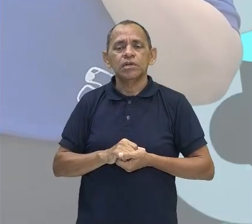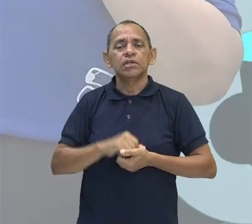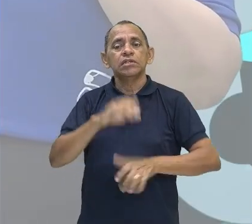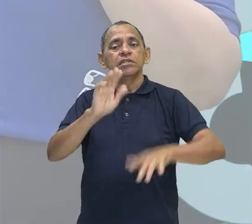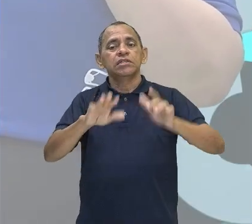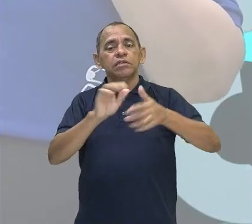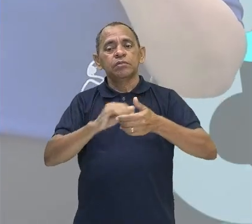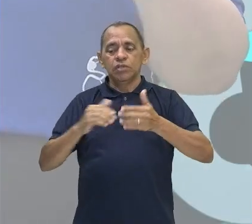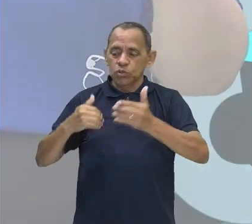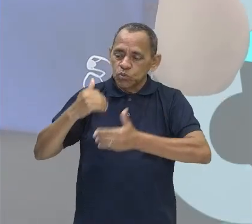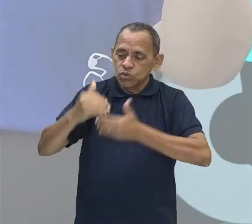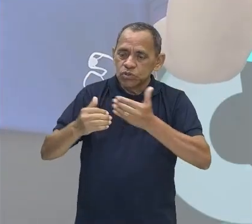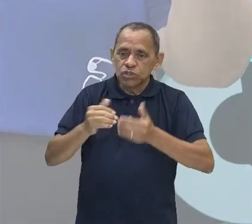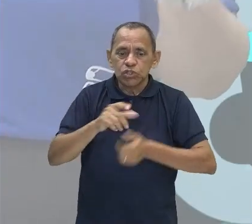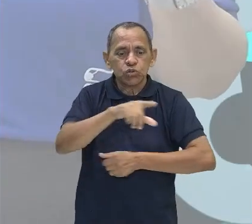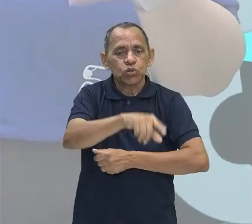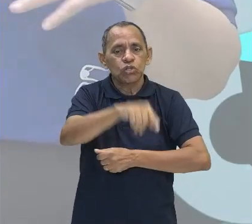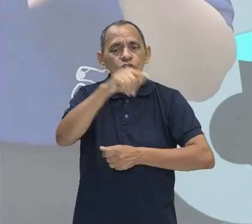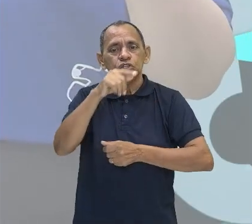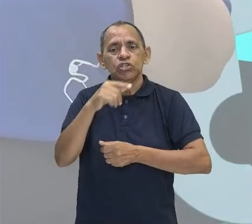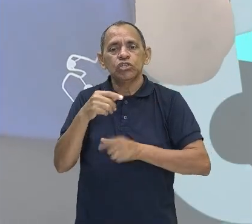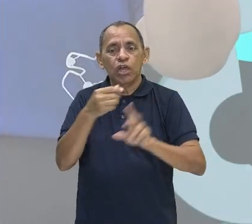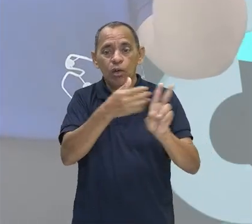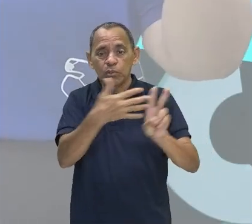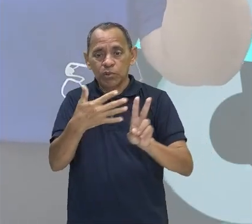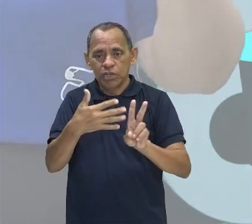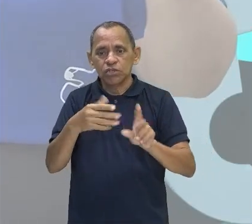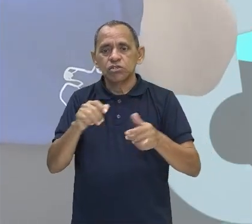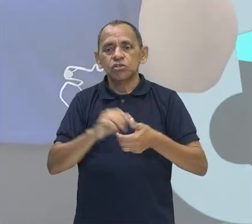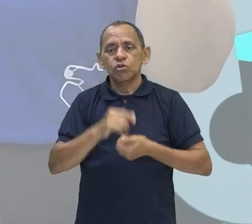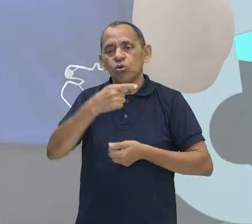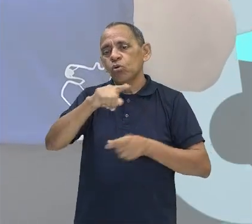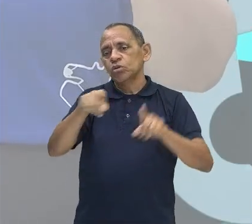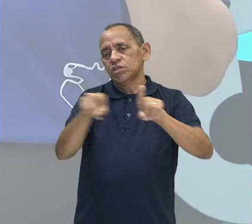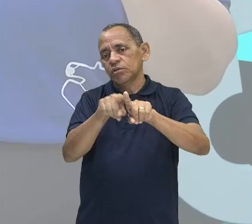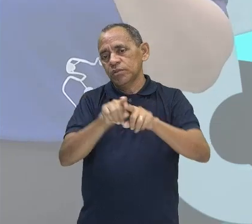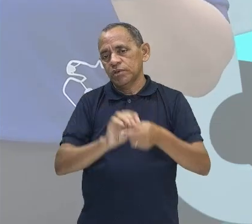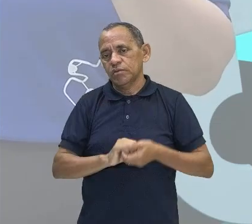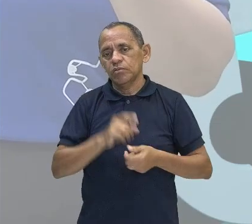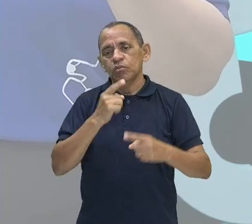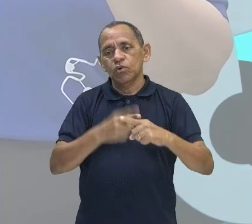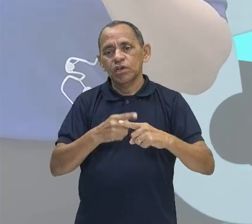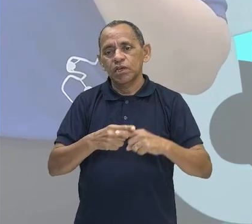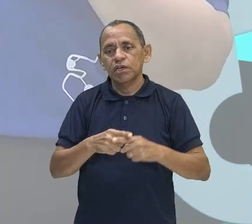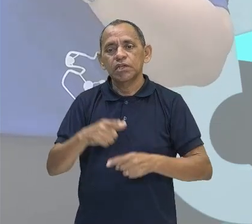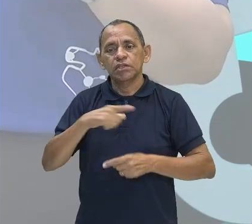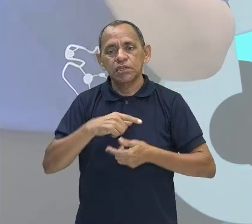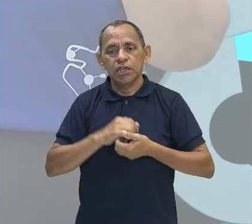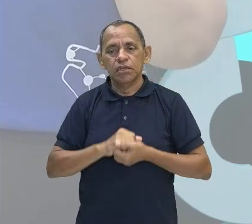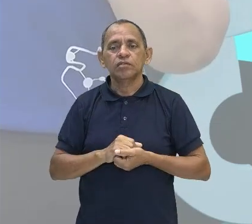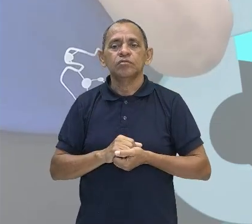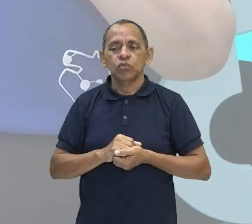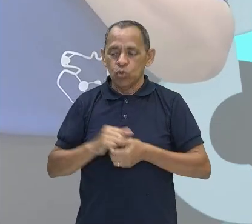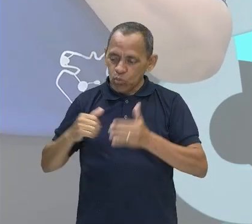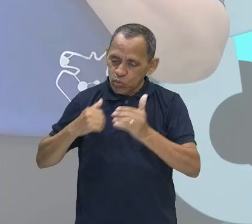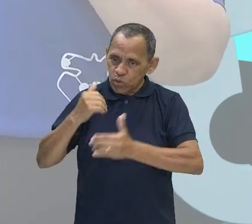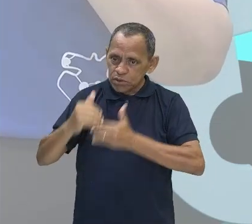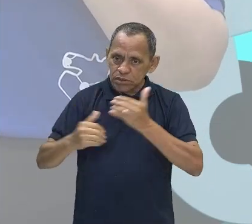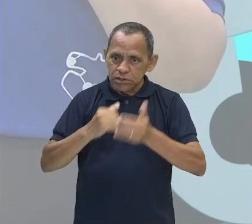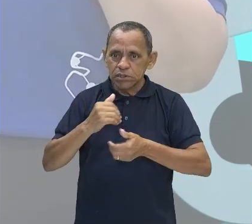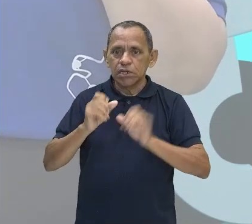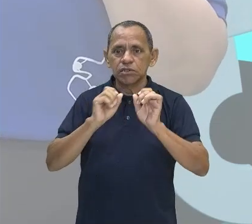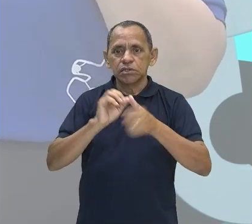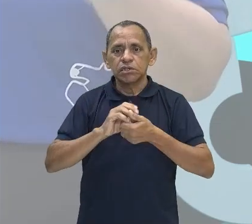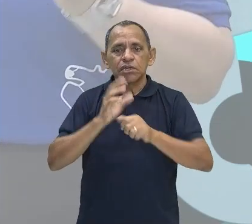escolheria um outro peixe, não é? Porque estamos ali diante de um processo de persuasão. O